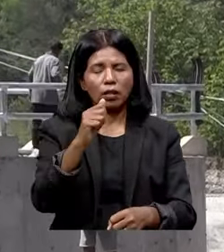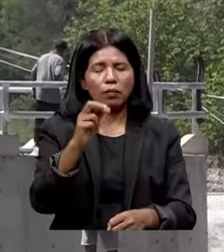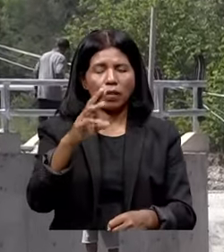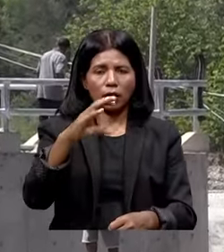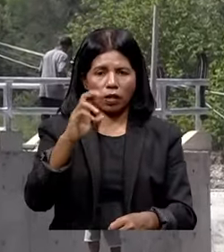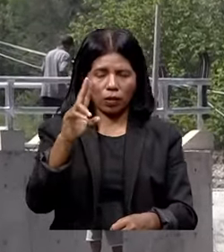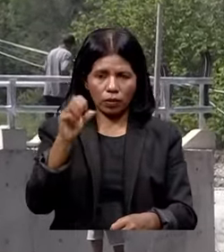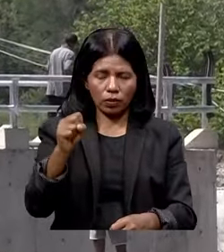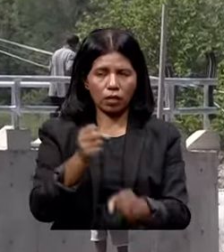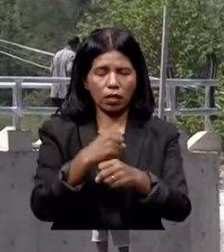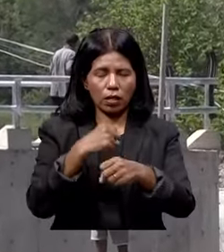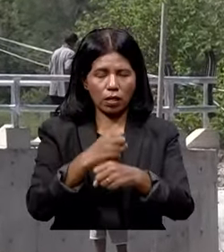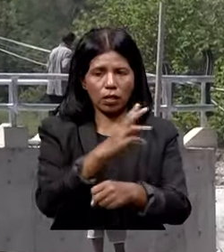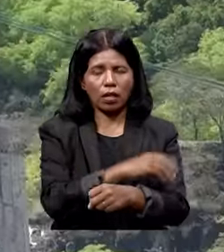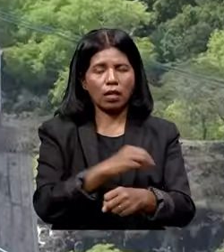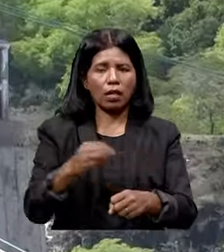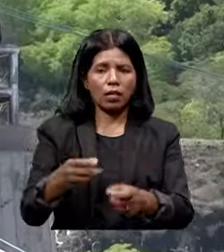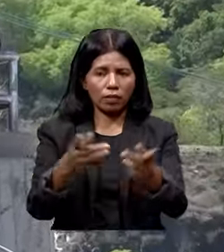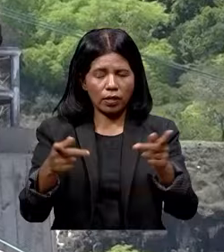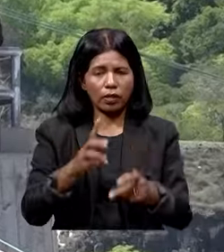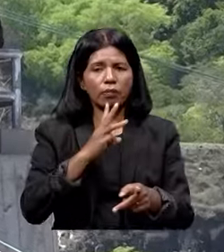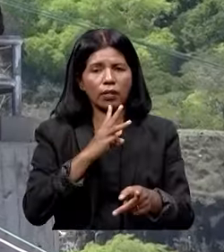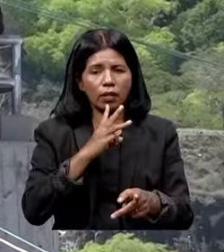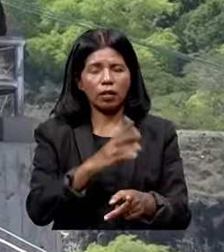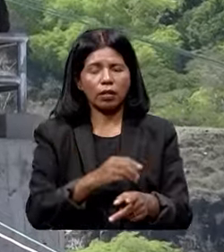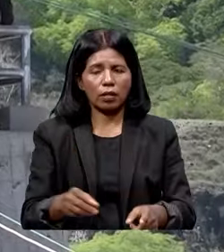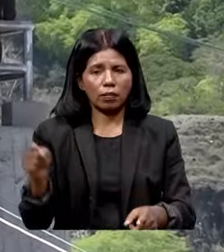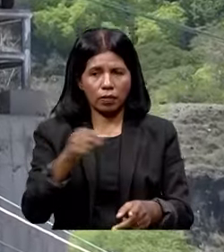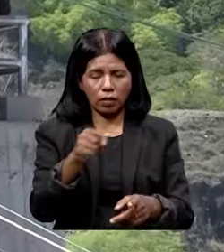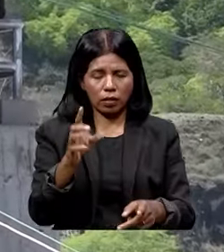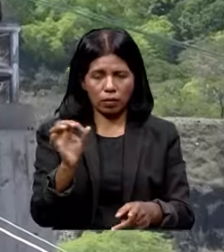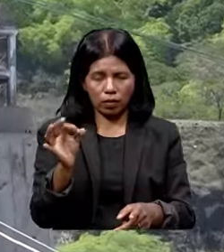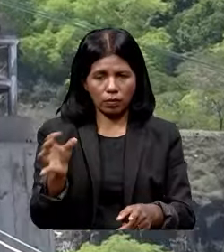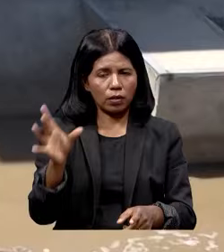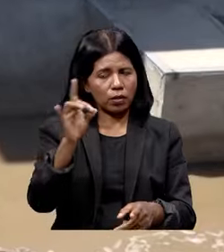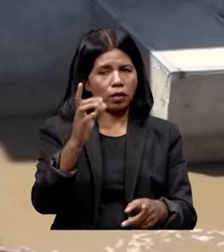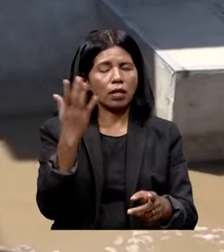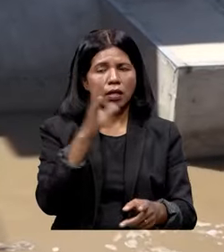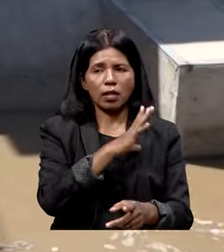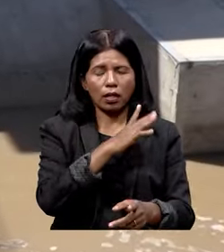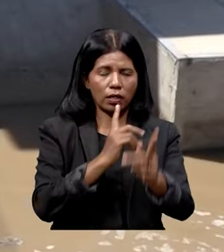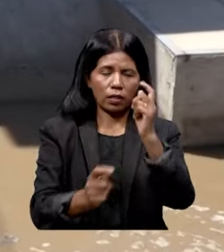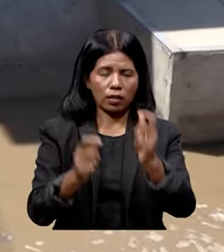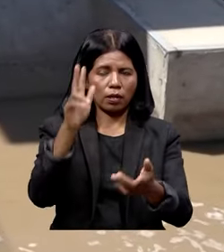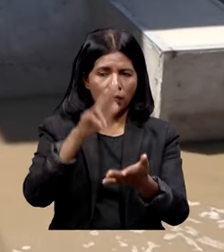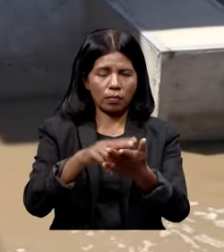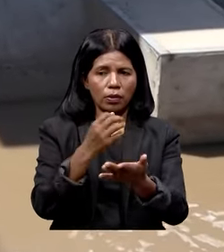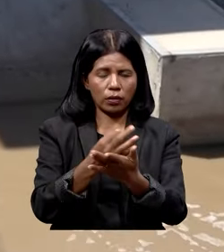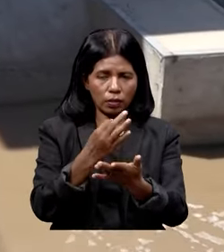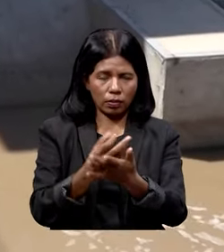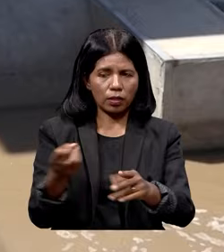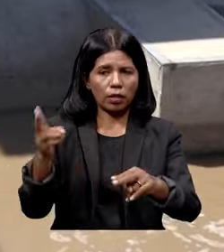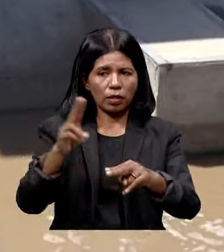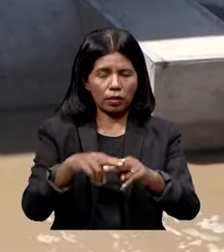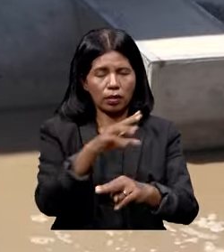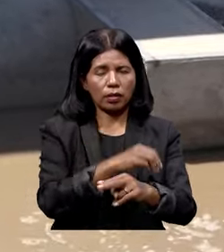hateten construção ba irrigação ne atinge 90% e tunulu resinualo no rei tribunal das contas aprova orçamento adicional odi